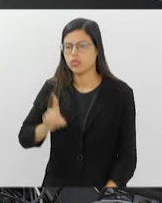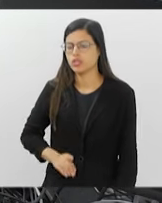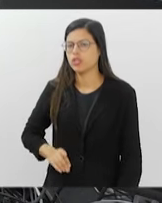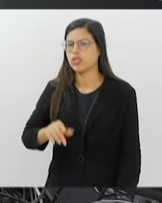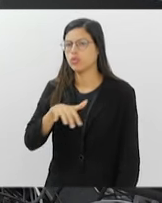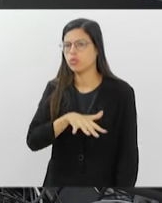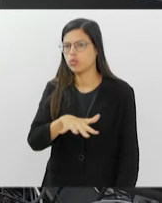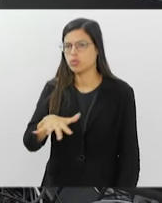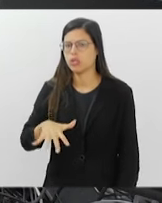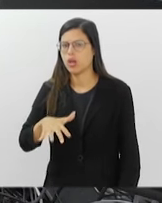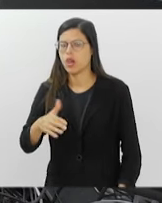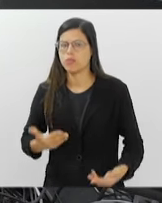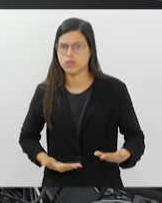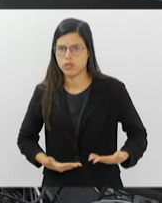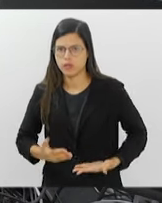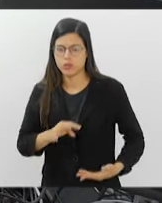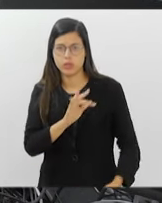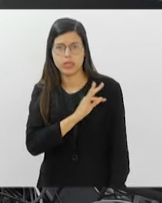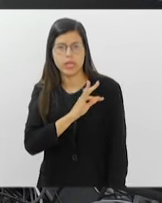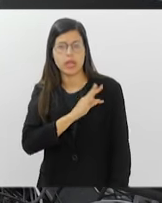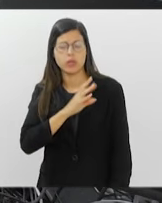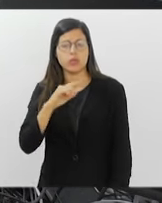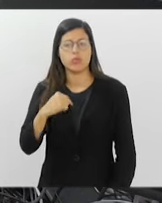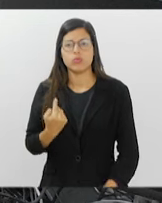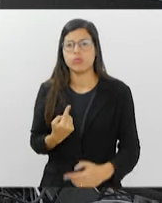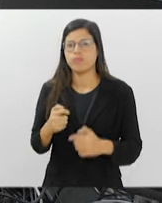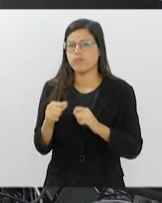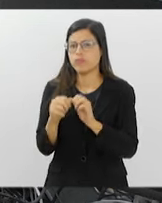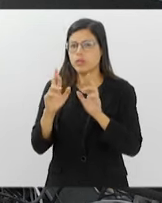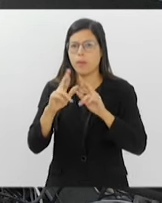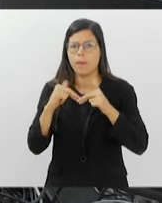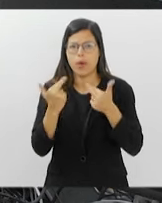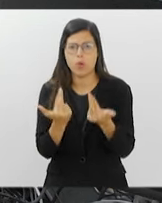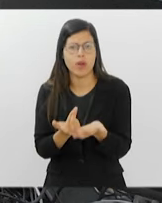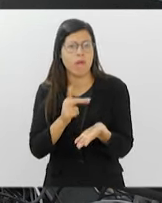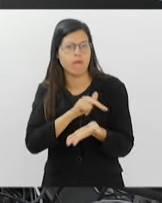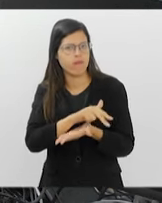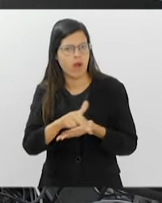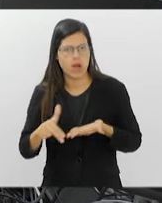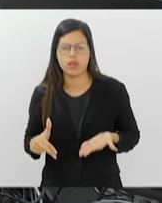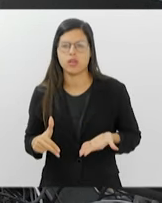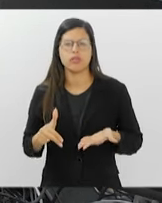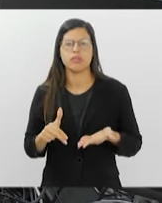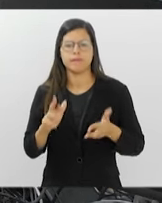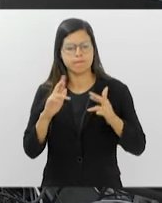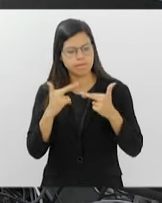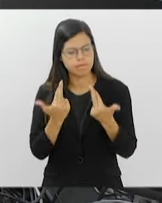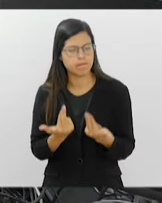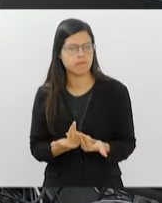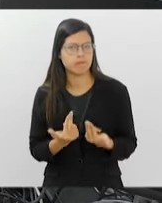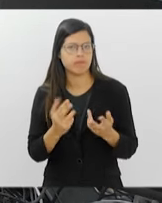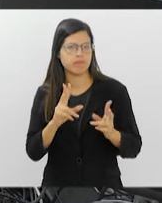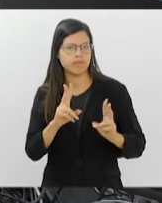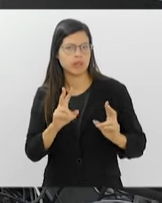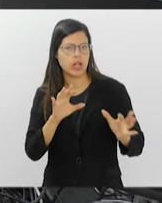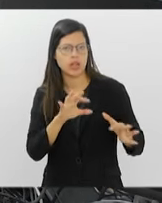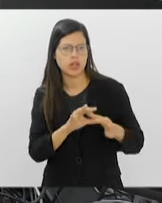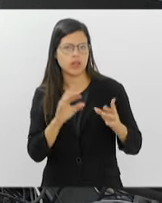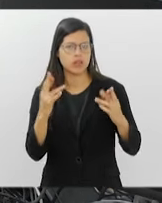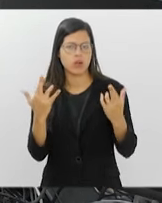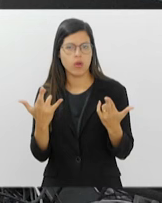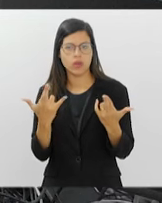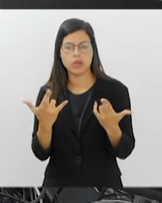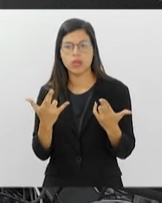serviços técnicos e nós fizemos inúmeras reuniões a respeito do roen Rio e é umae